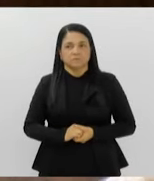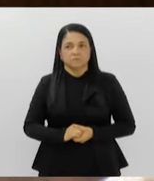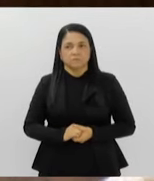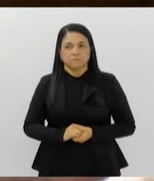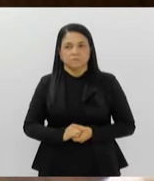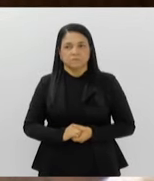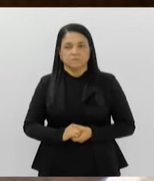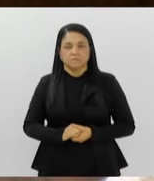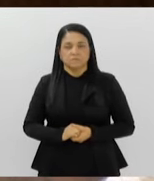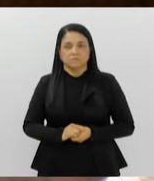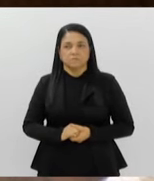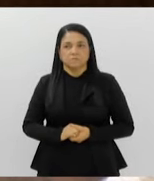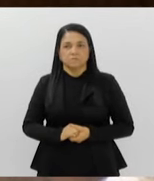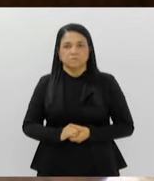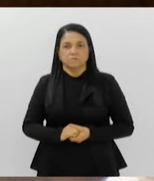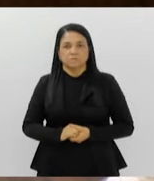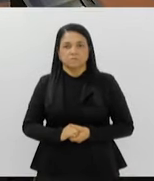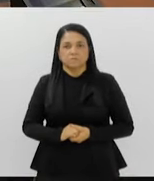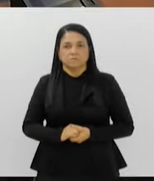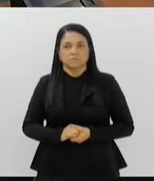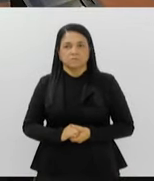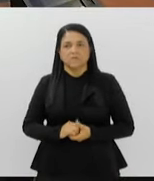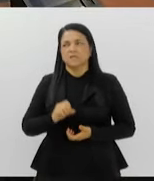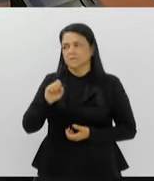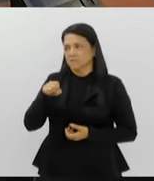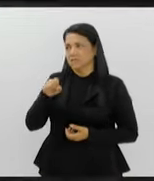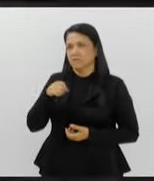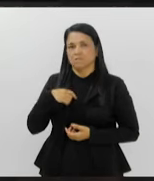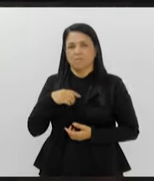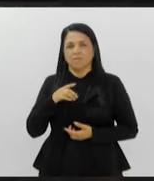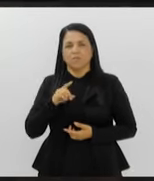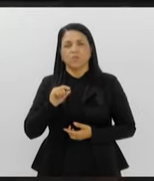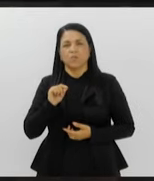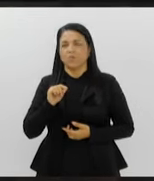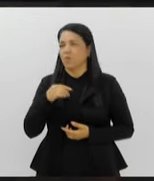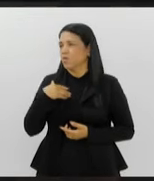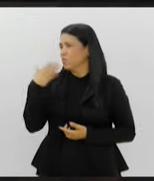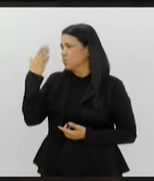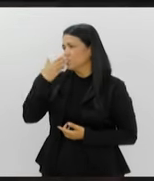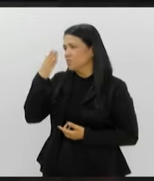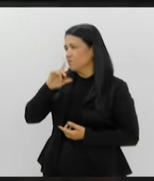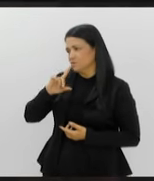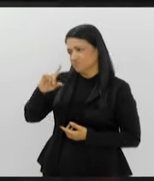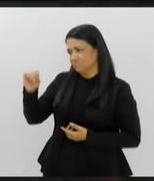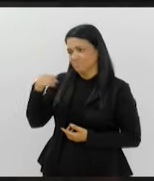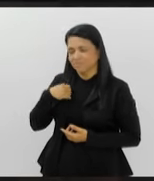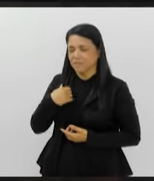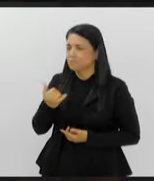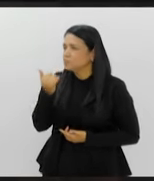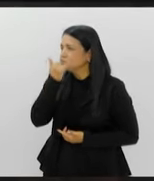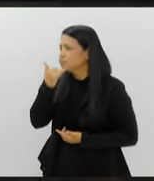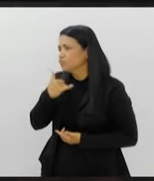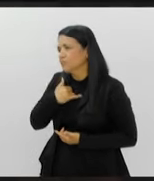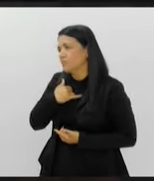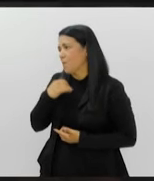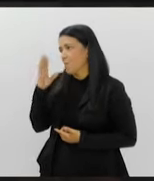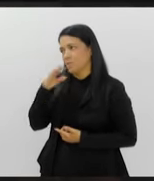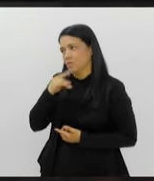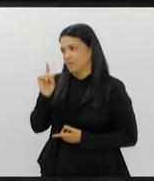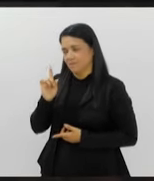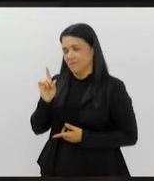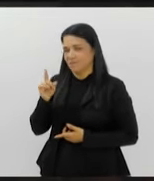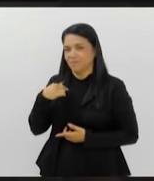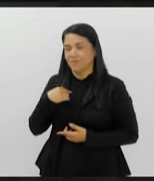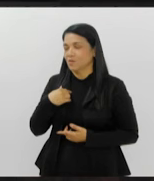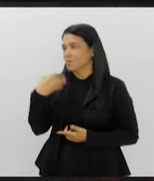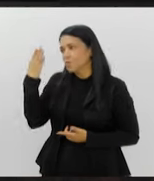Sim, sim. Ah, é porque eu não vi, eu vi o senhor sair, desculpa, me perdoe, não foi por maldade, não.